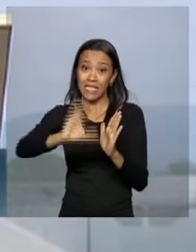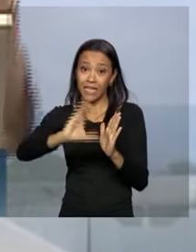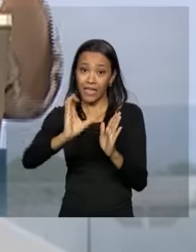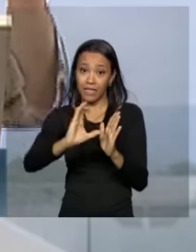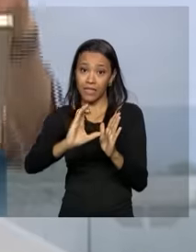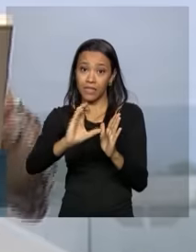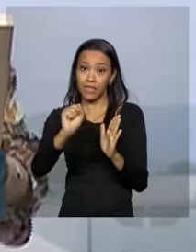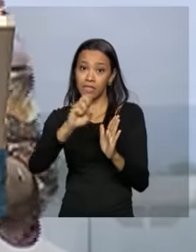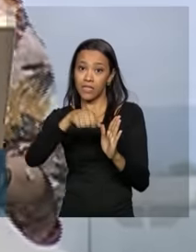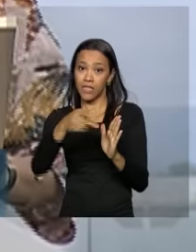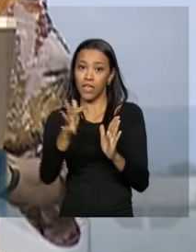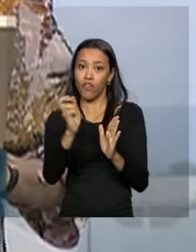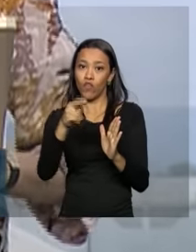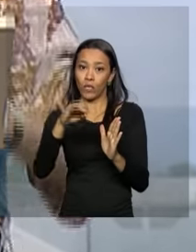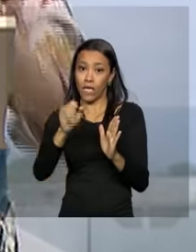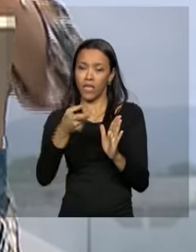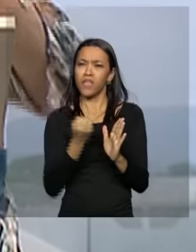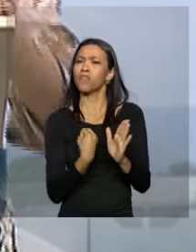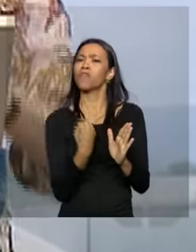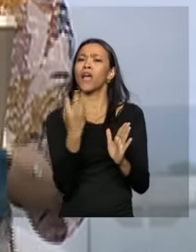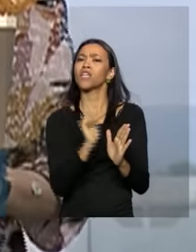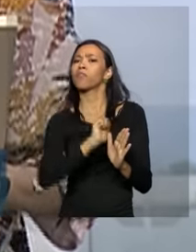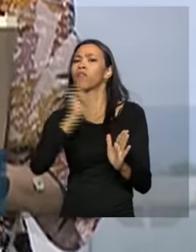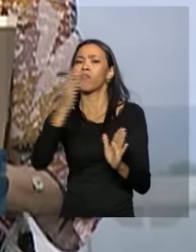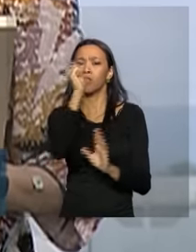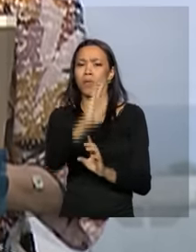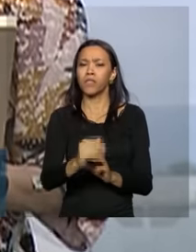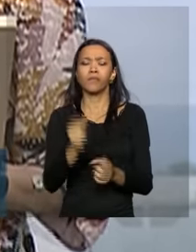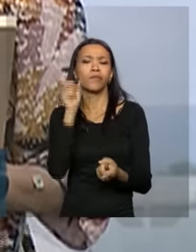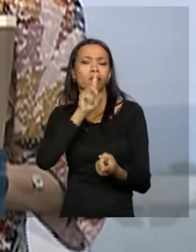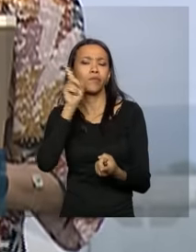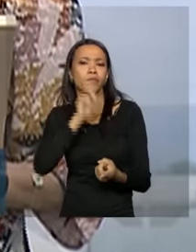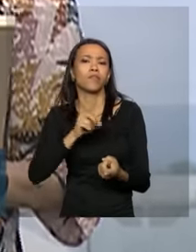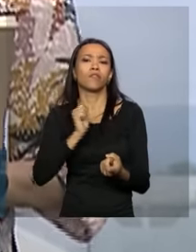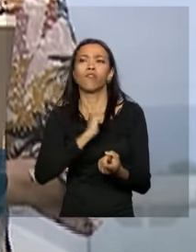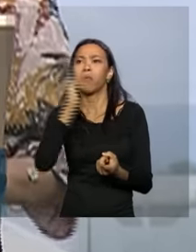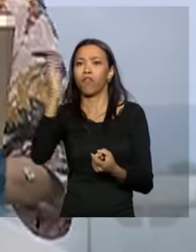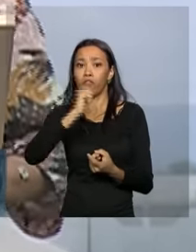exterior, para os Estados Unidos, fazer seu curso.